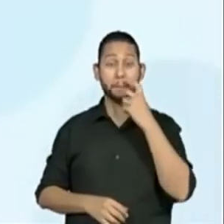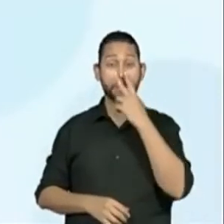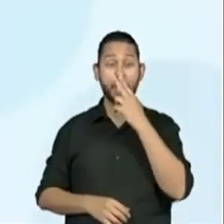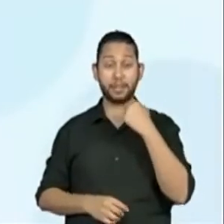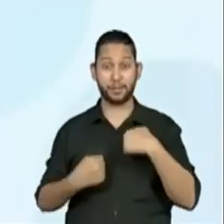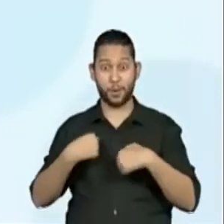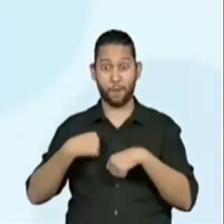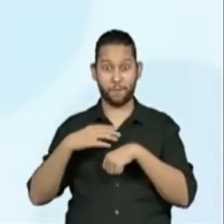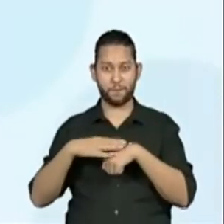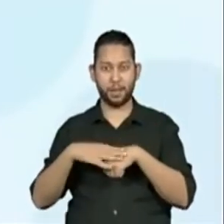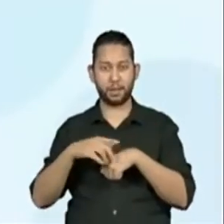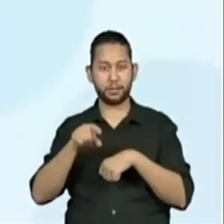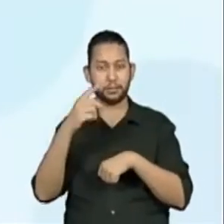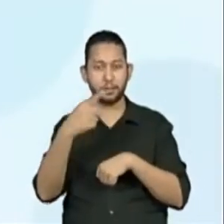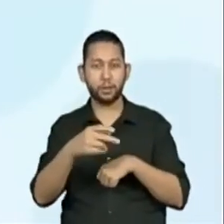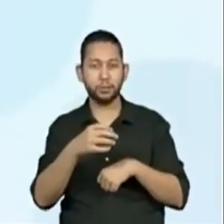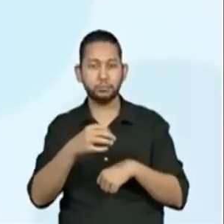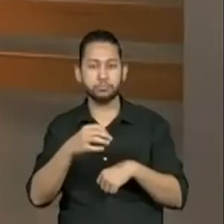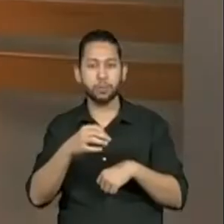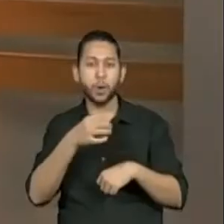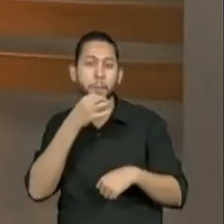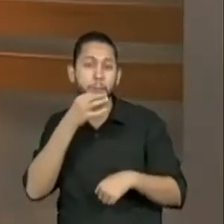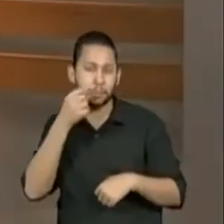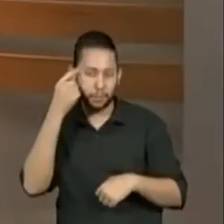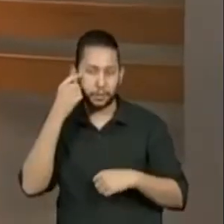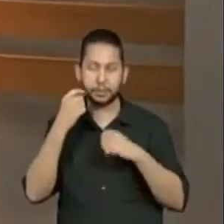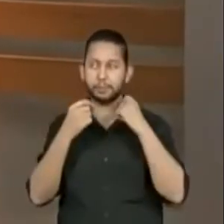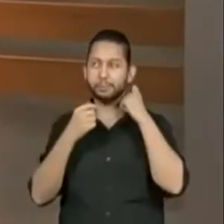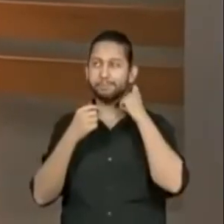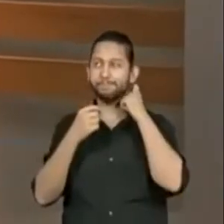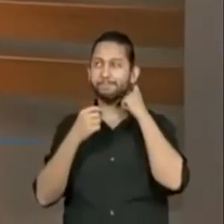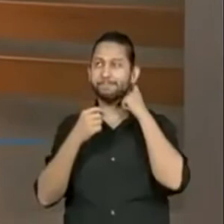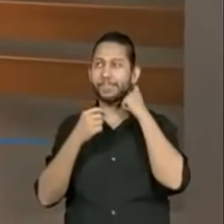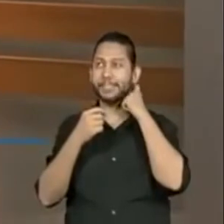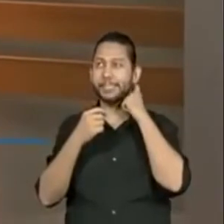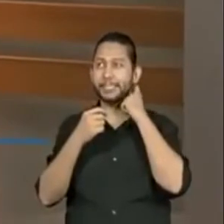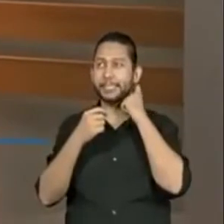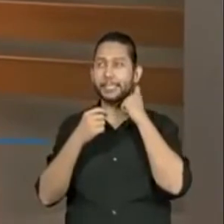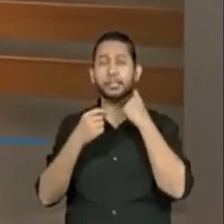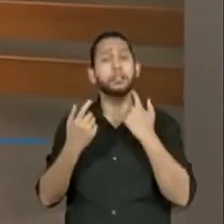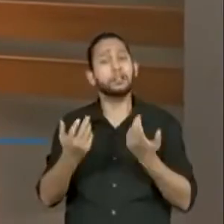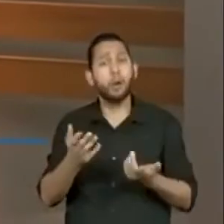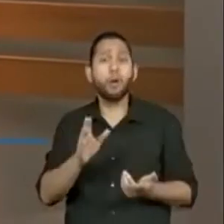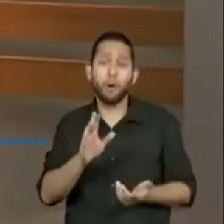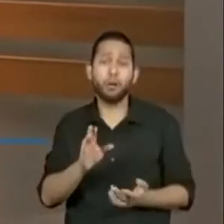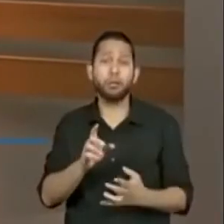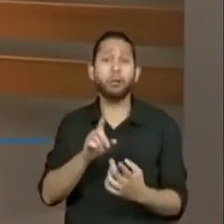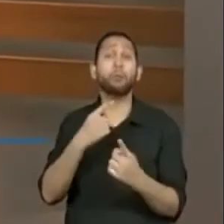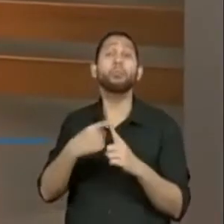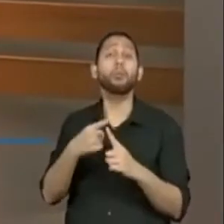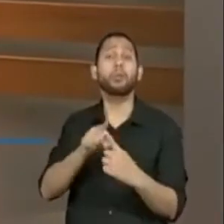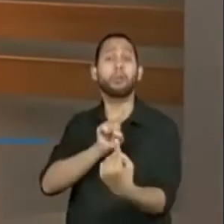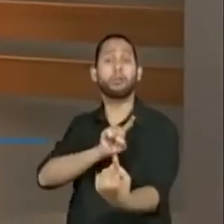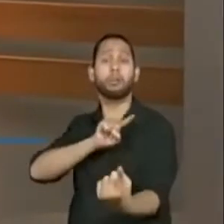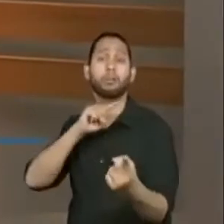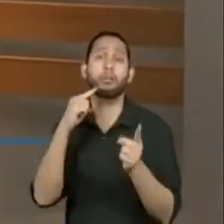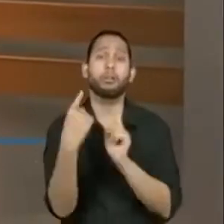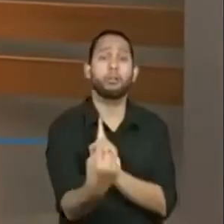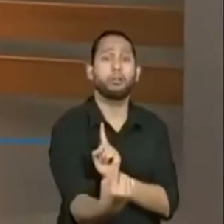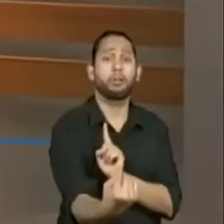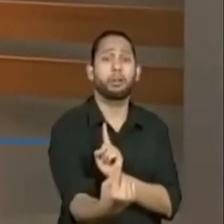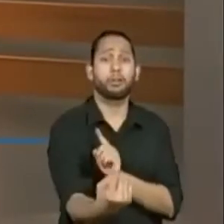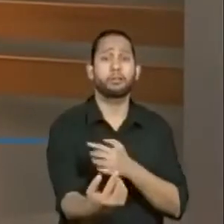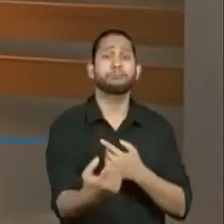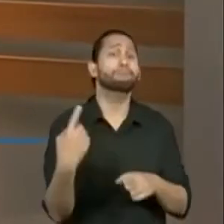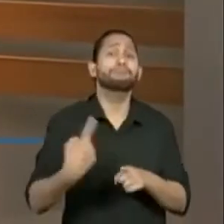aí em casa para o Aline porque que você tem vai ajudar essas dicas você coloca um exemplo aí